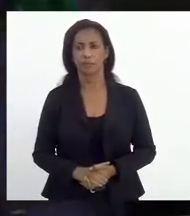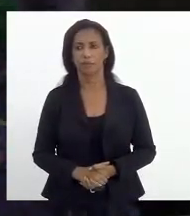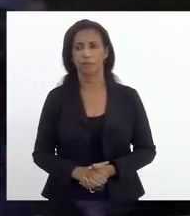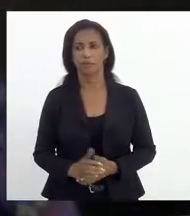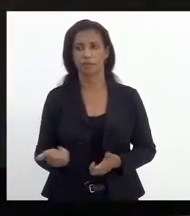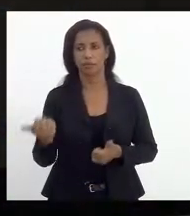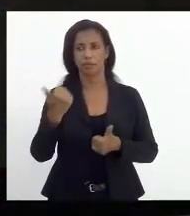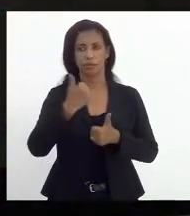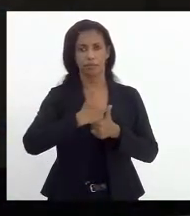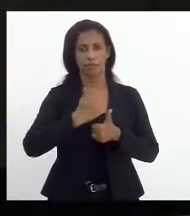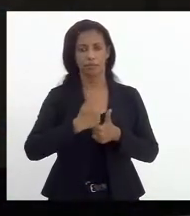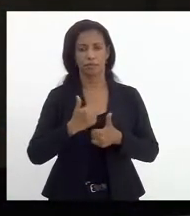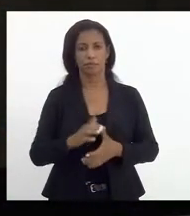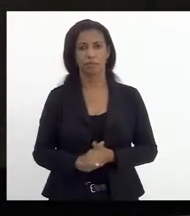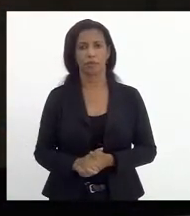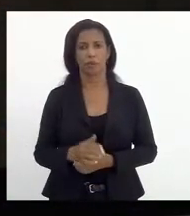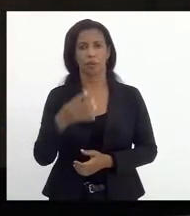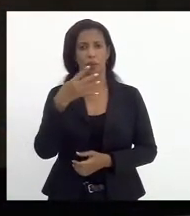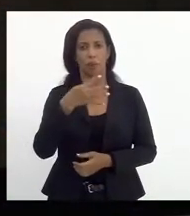Substitutivo, projeto de lei